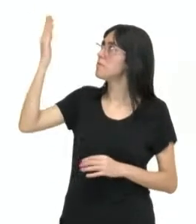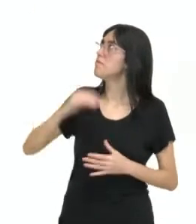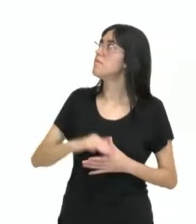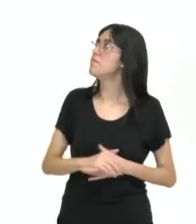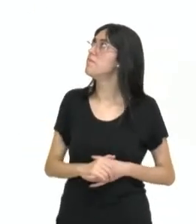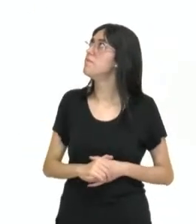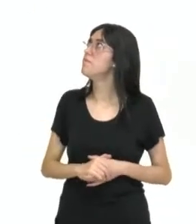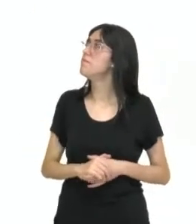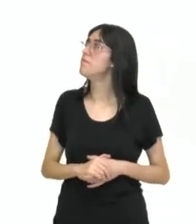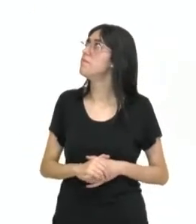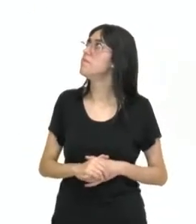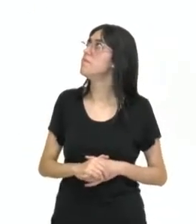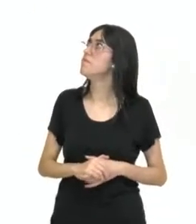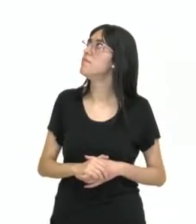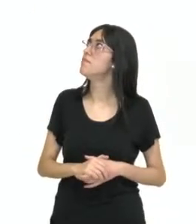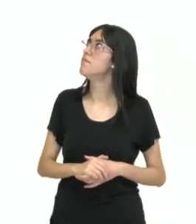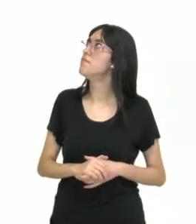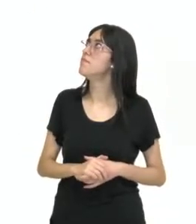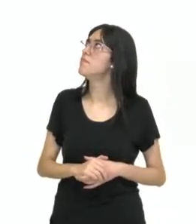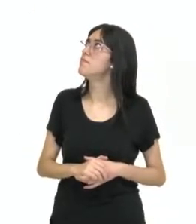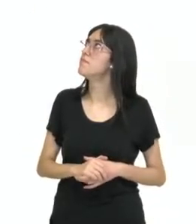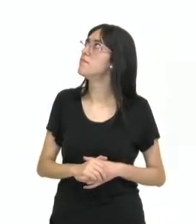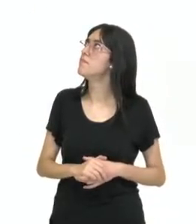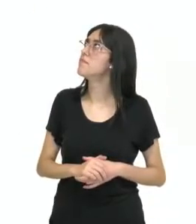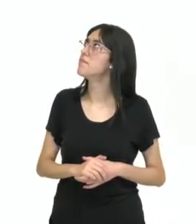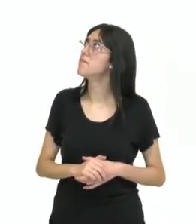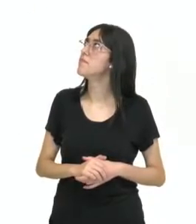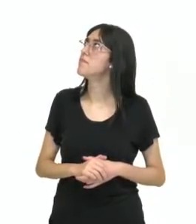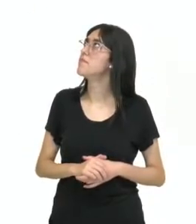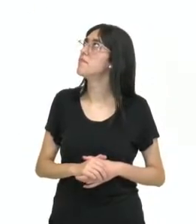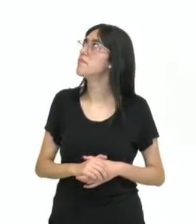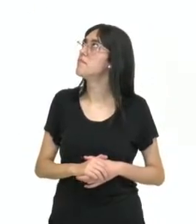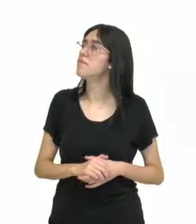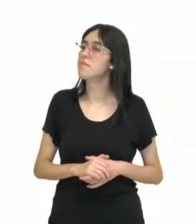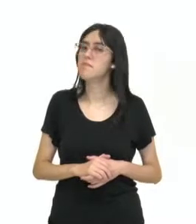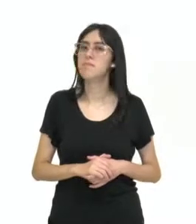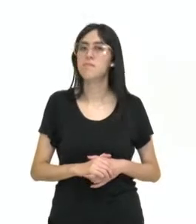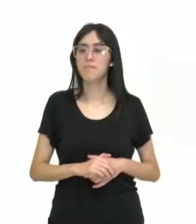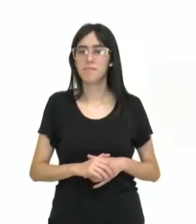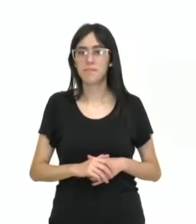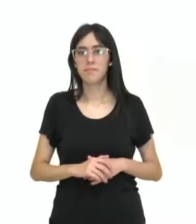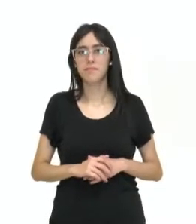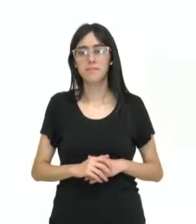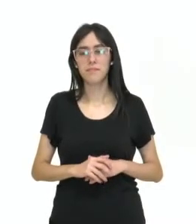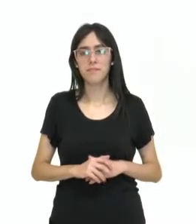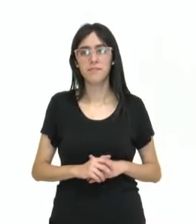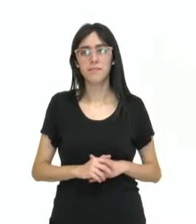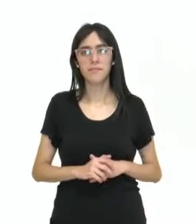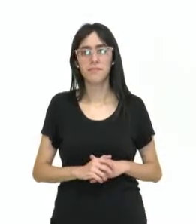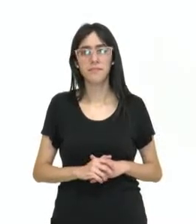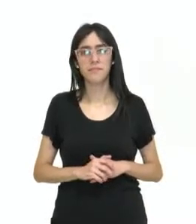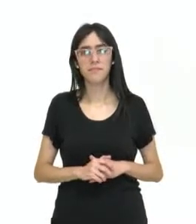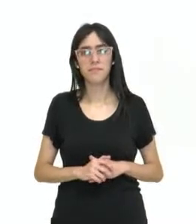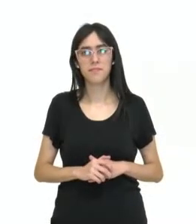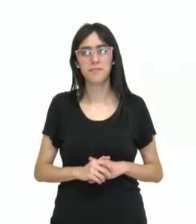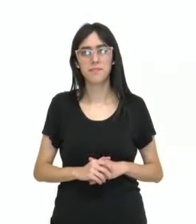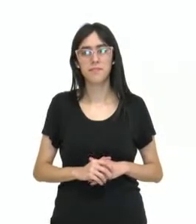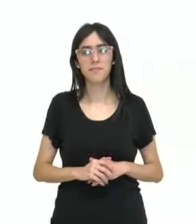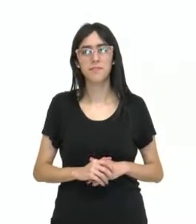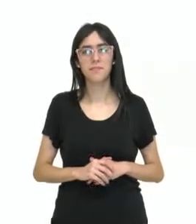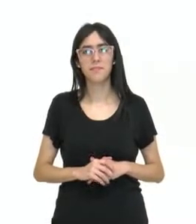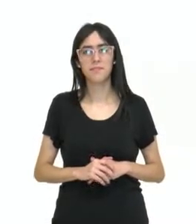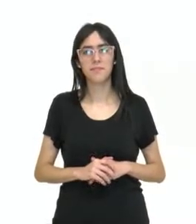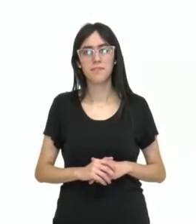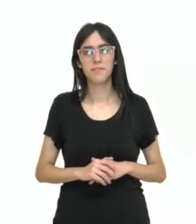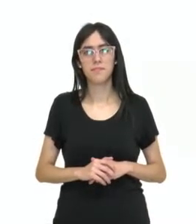el cruce de fronteras nacionales y ocasiona interferencias, influências, fragmentações e